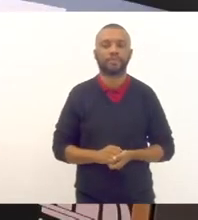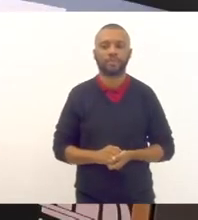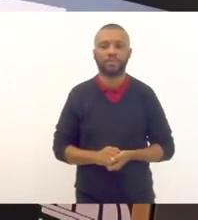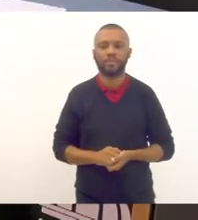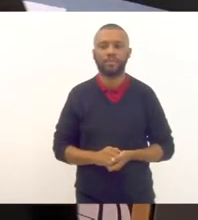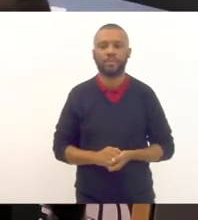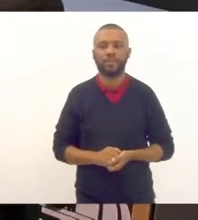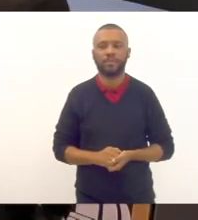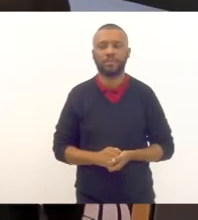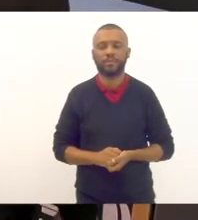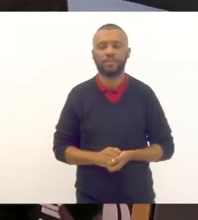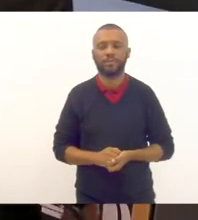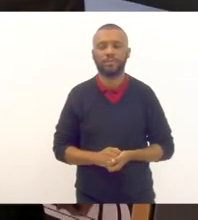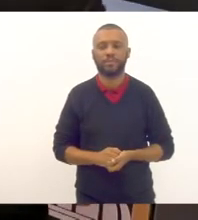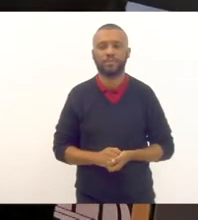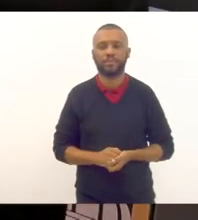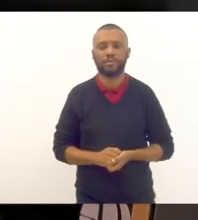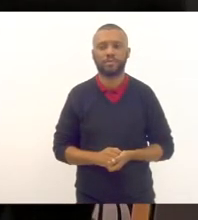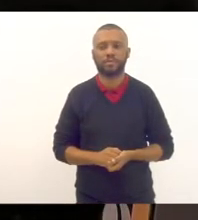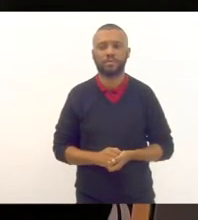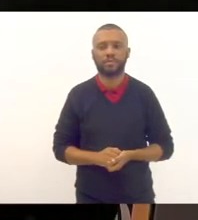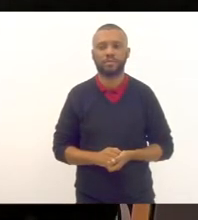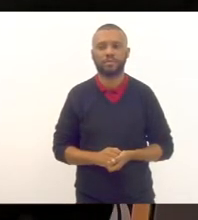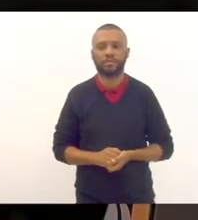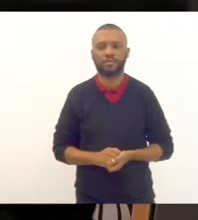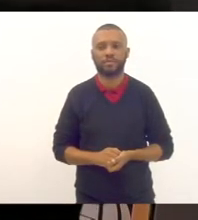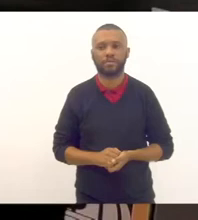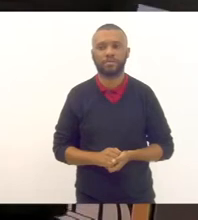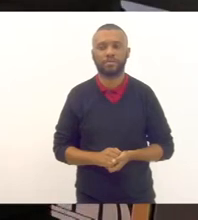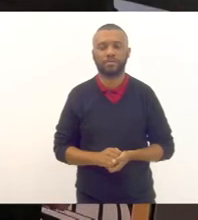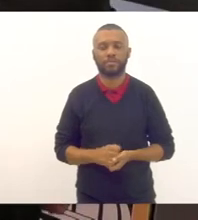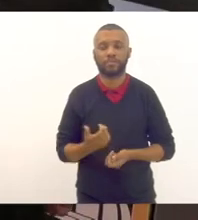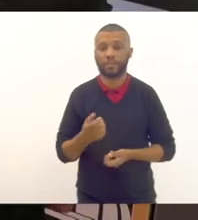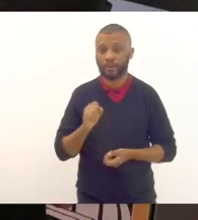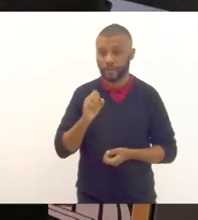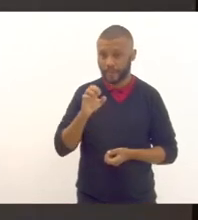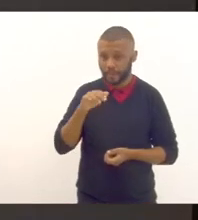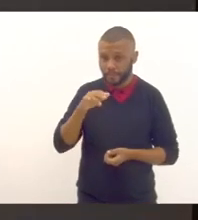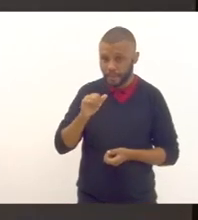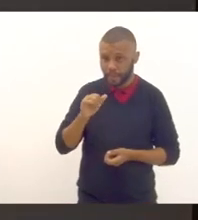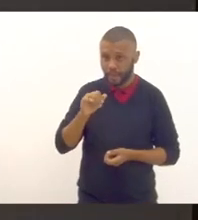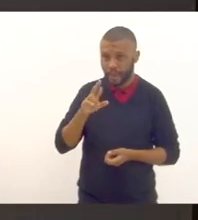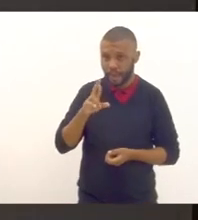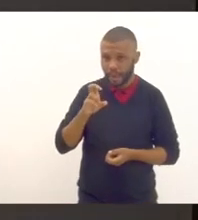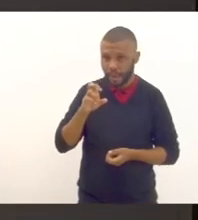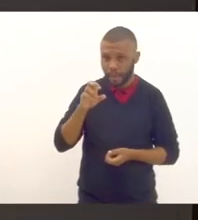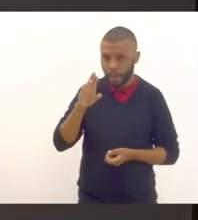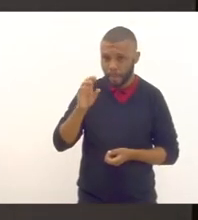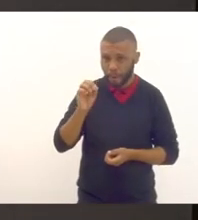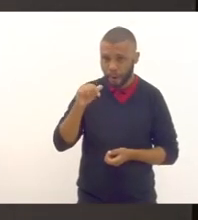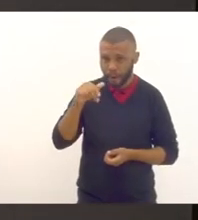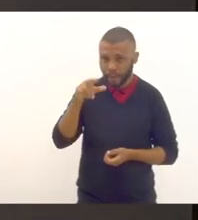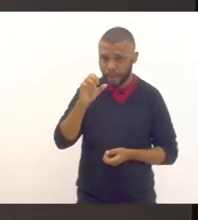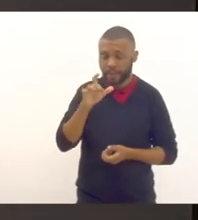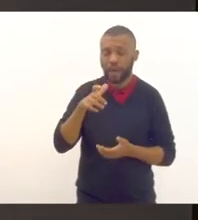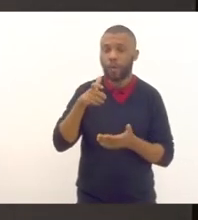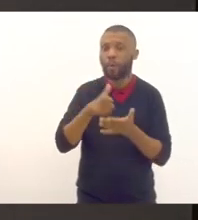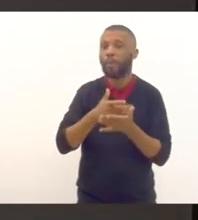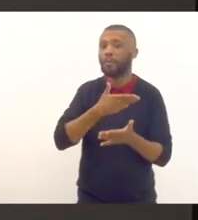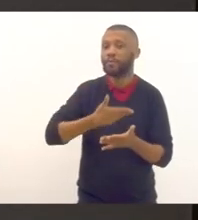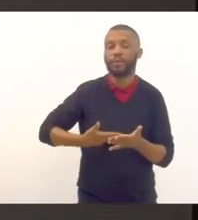Ah, tá bom. Vamos lá, vamos para o semi-reboque. Compras realizadas de semi-reboques pelo Estado do Rio de